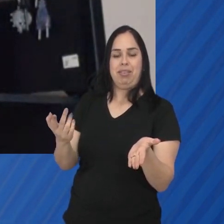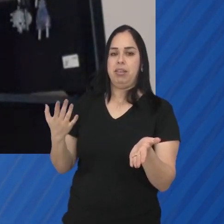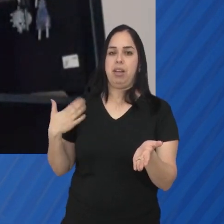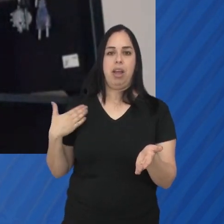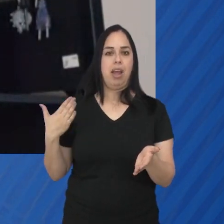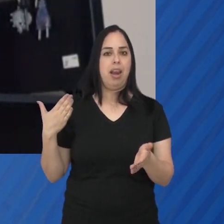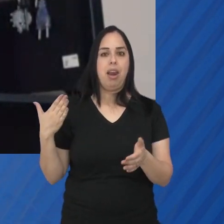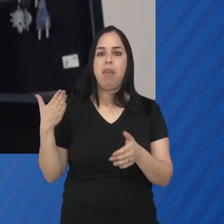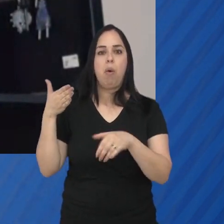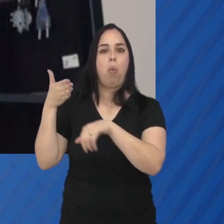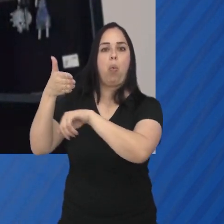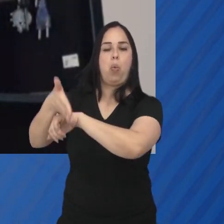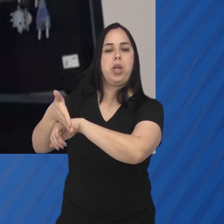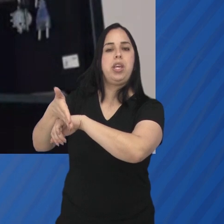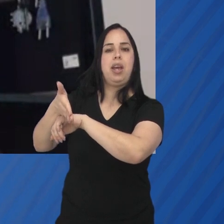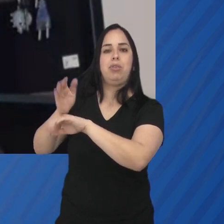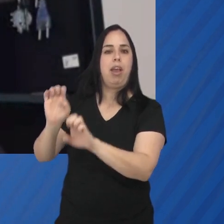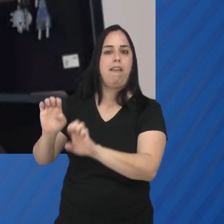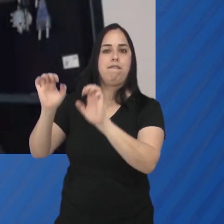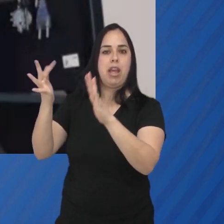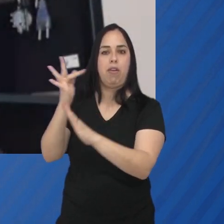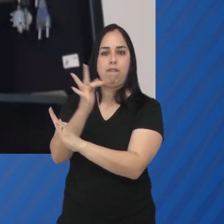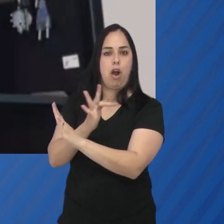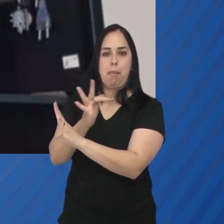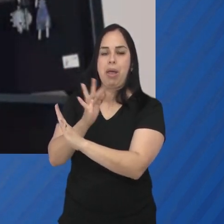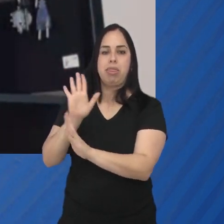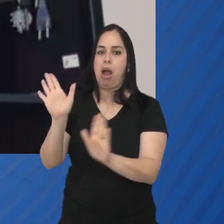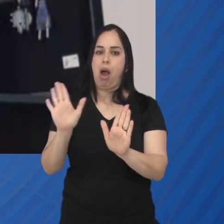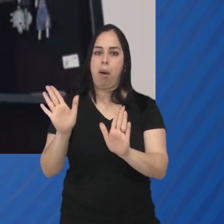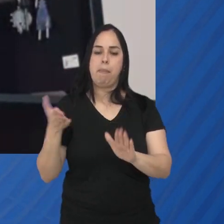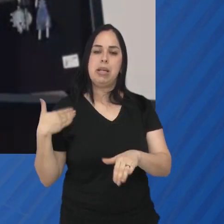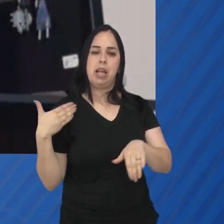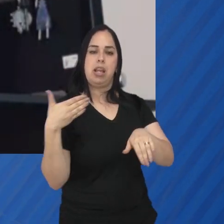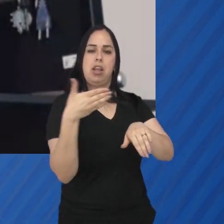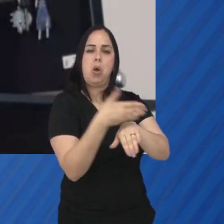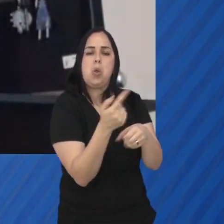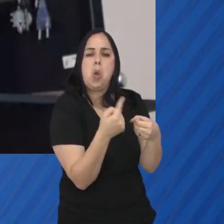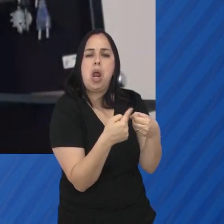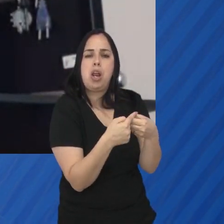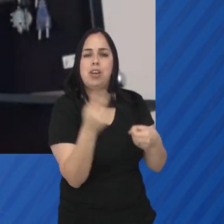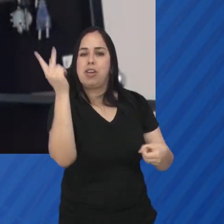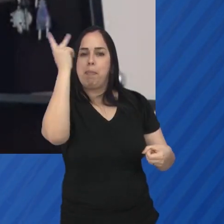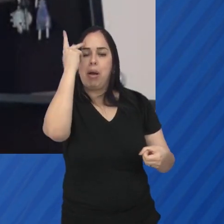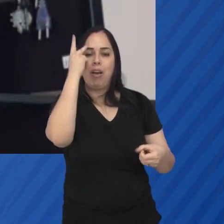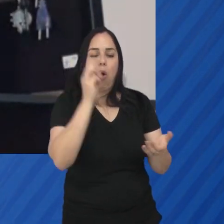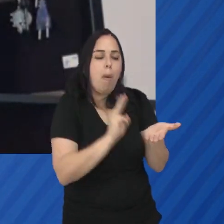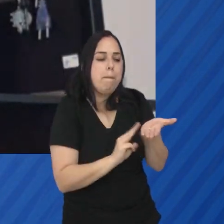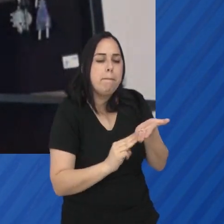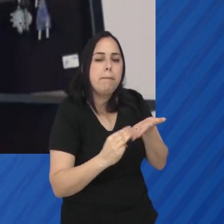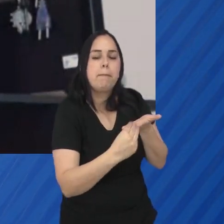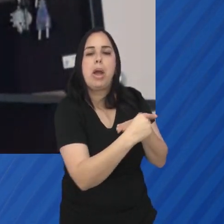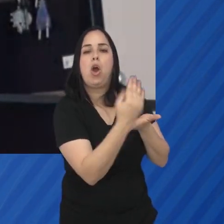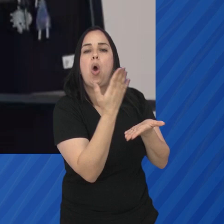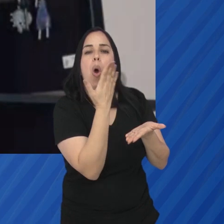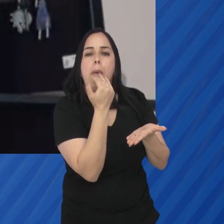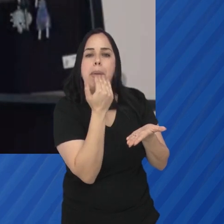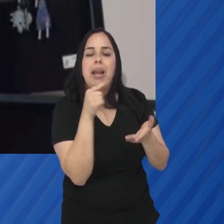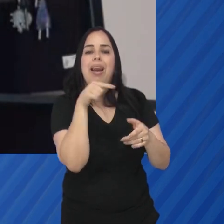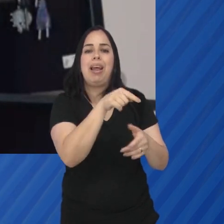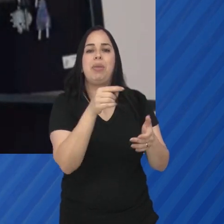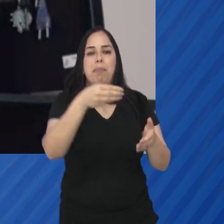em cerimônias formais, mas ele ia para o interior de São Paulo, lá tomar guaraná, comer pastel, lá